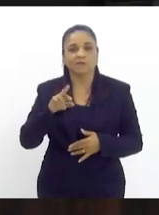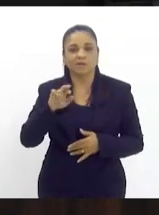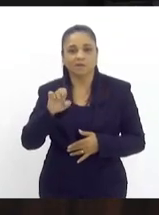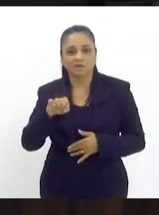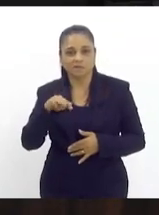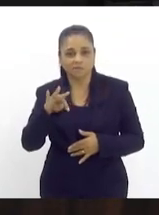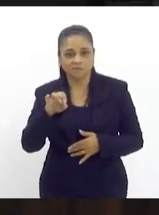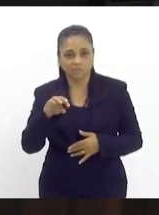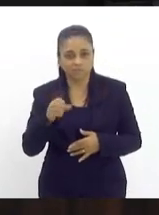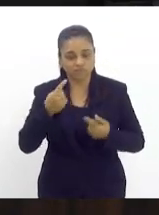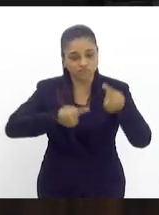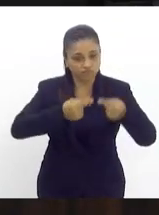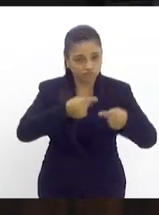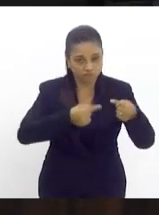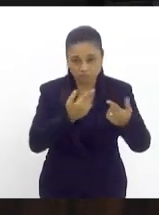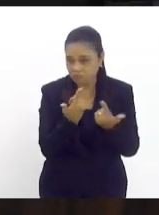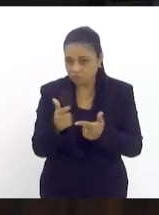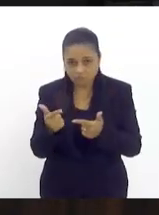recebeu